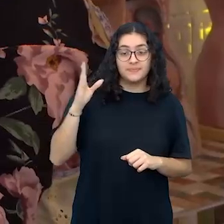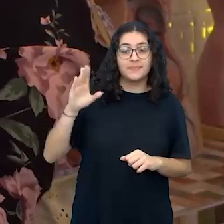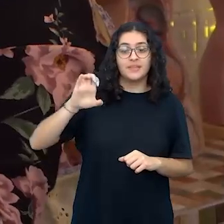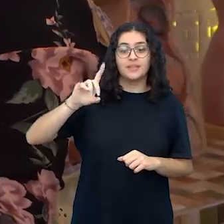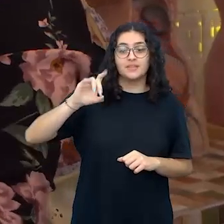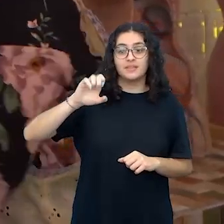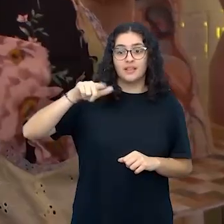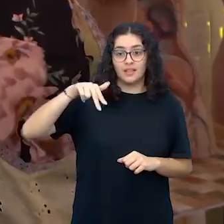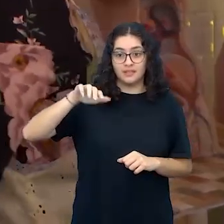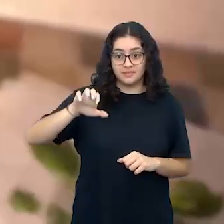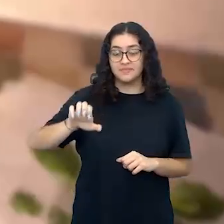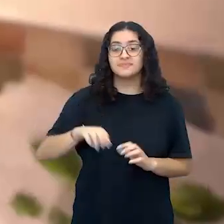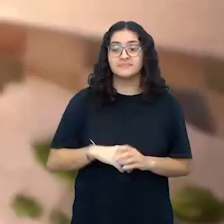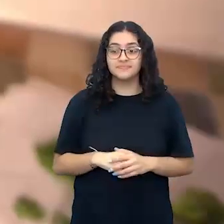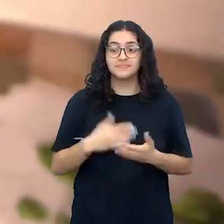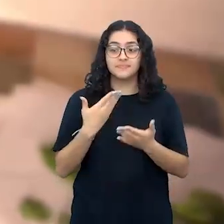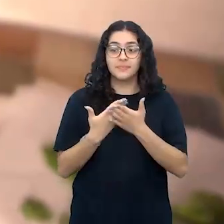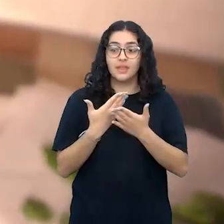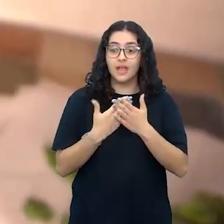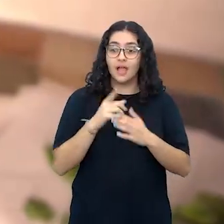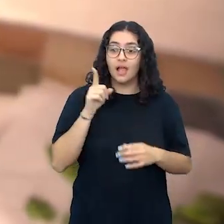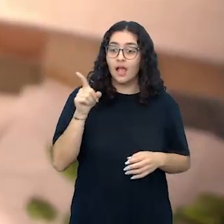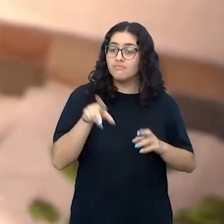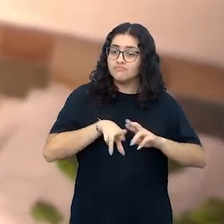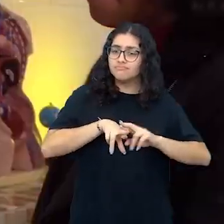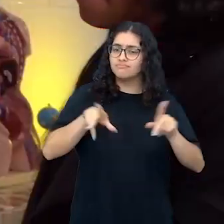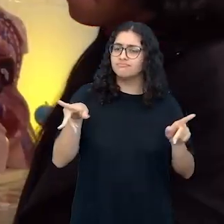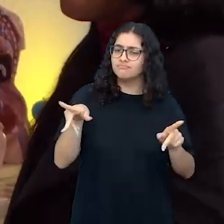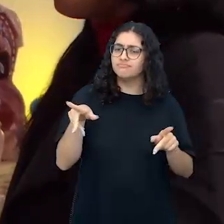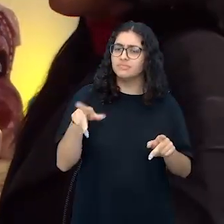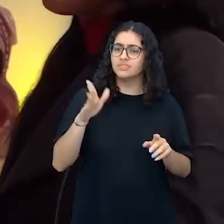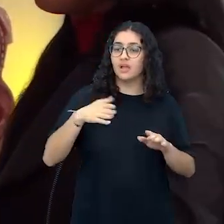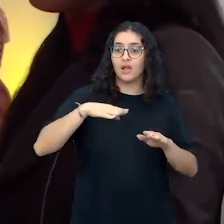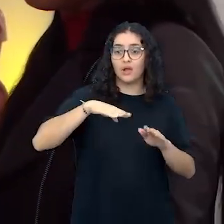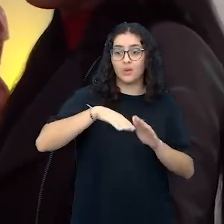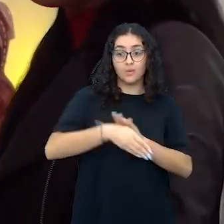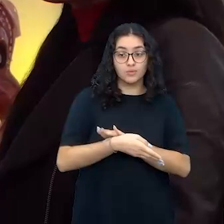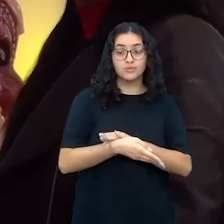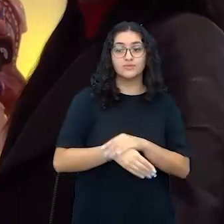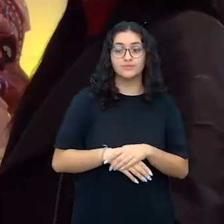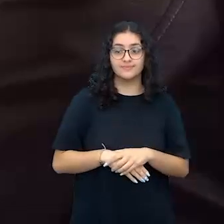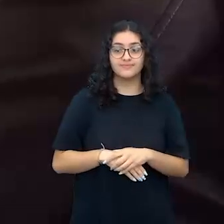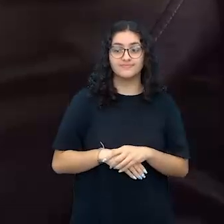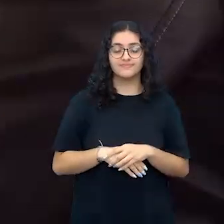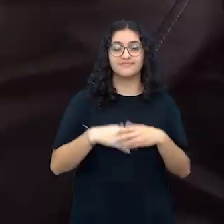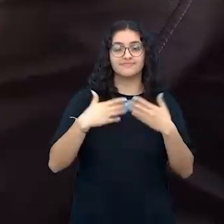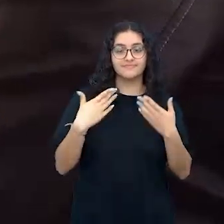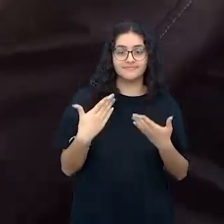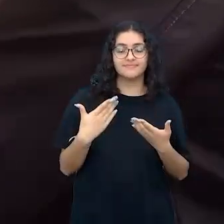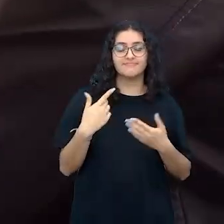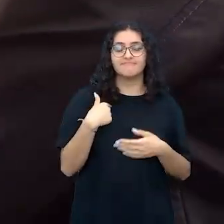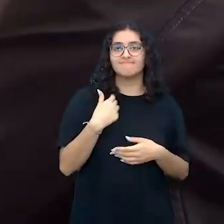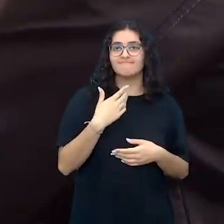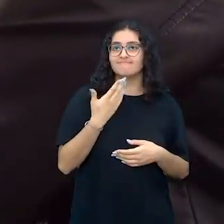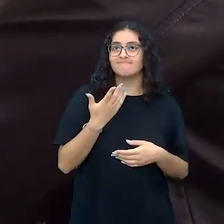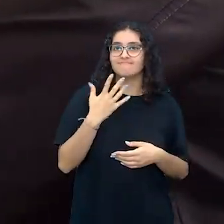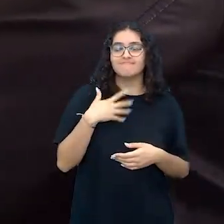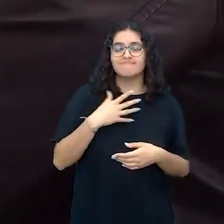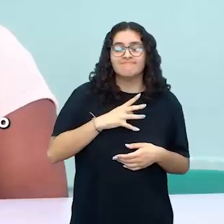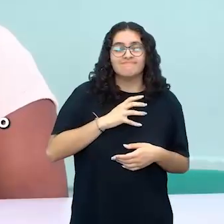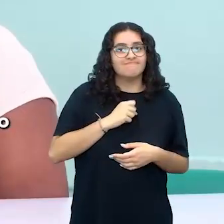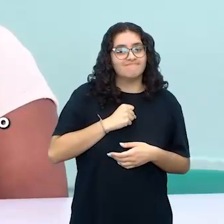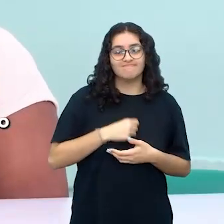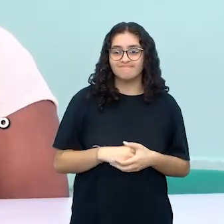Edilene. Ela tinha aulas muito diferentes das que a gente estava acostumado a ter. Eu acho isso definitivamente uma